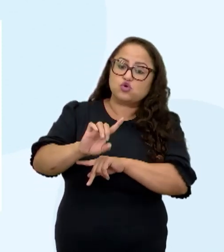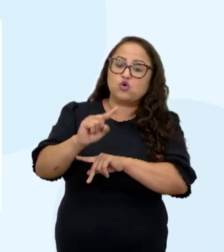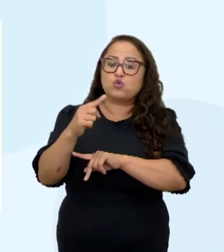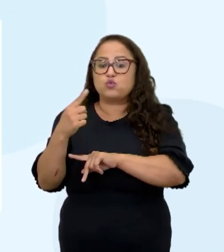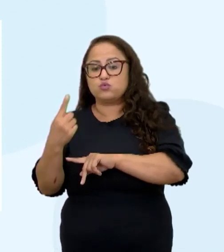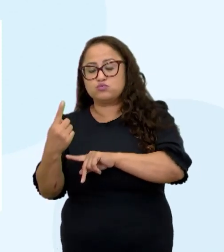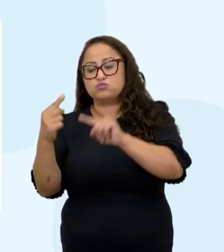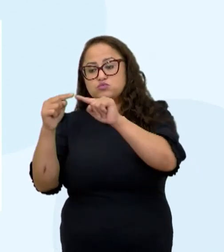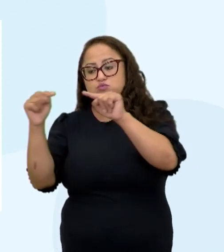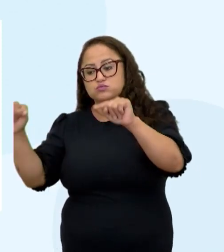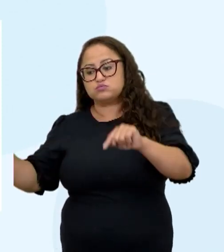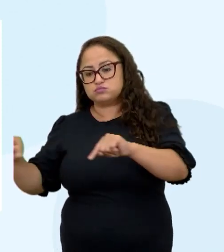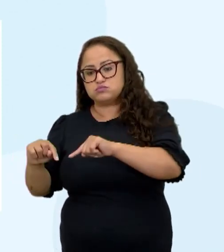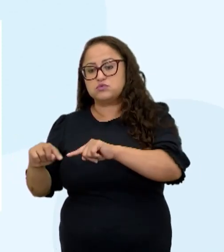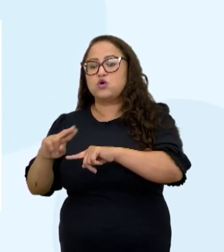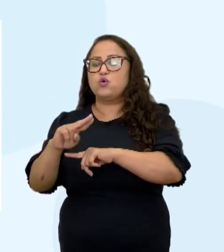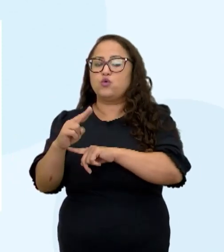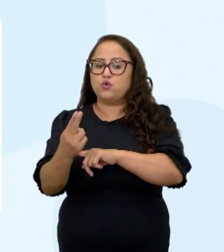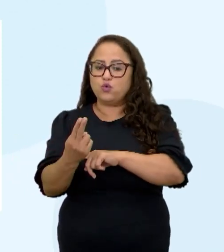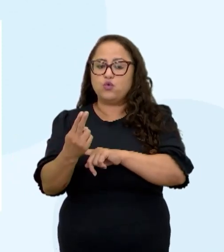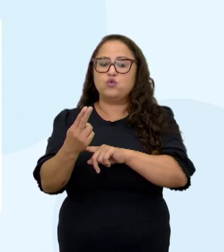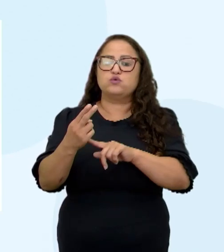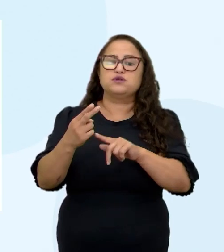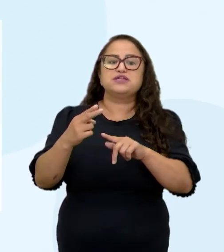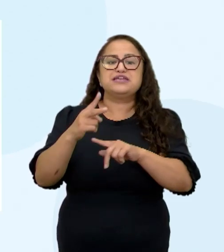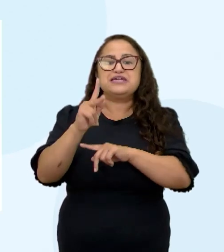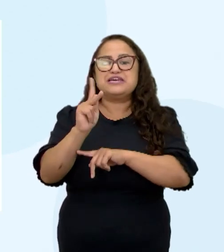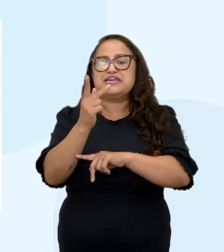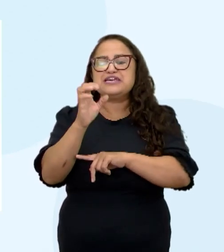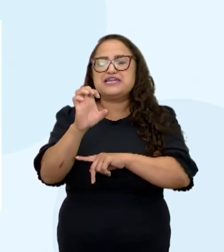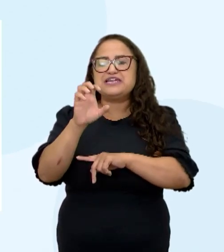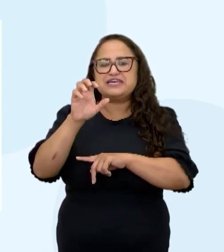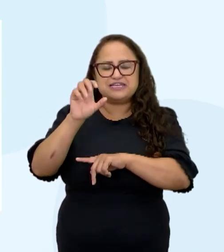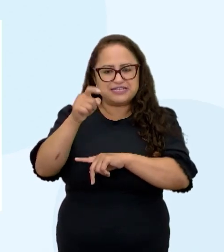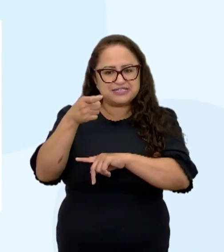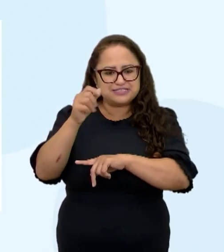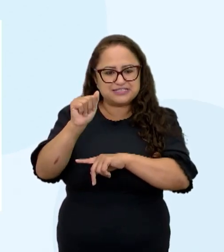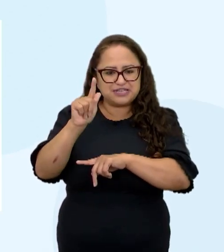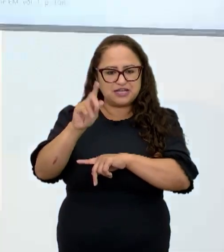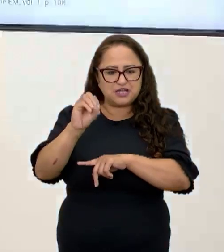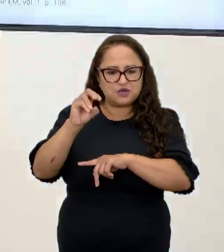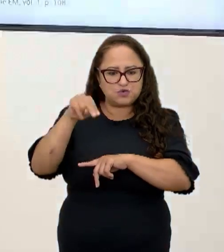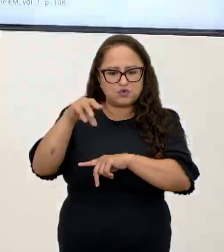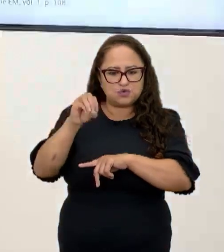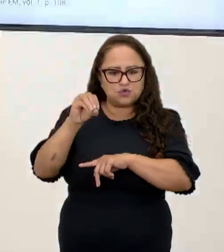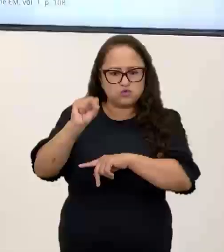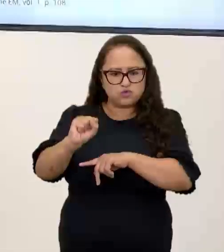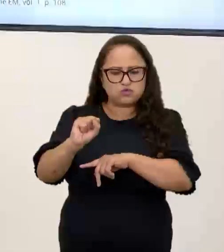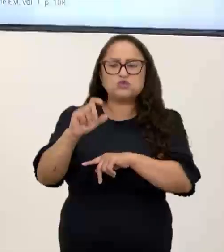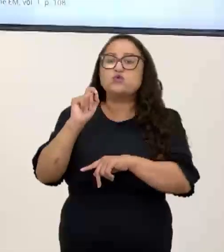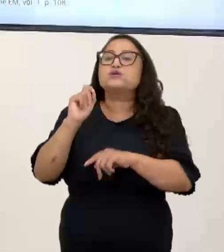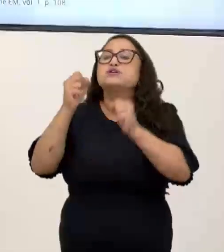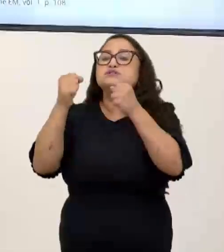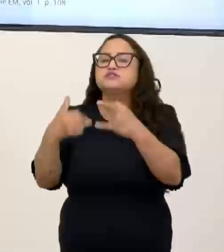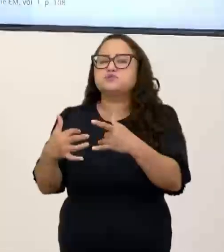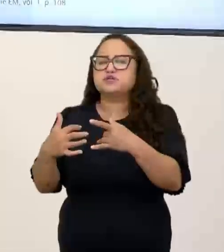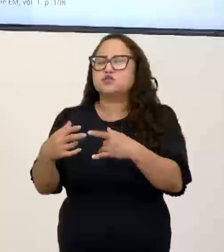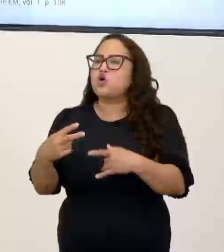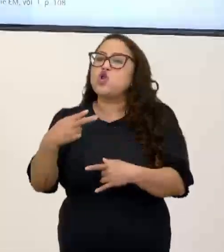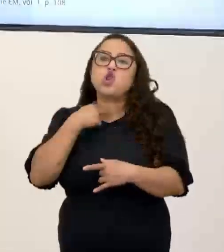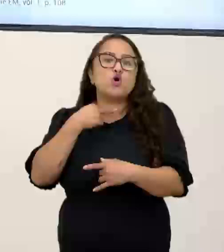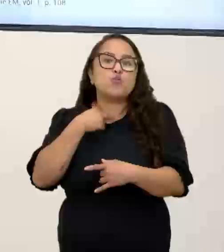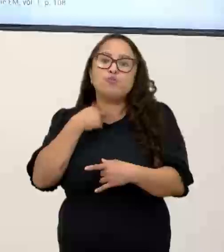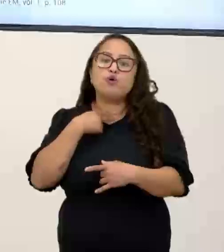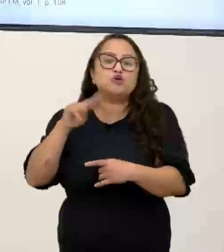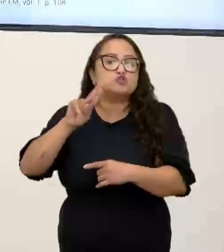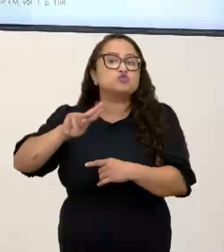com quadrados, ou somente com hexágonos regulares. O que ele está dizendo aí? Que não dá para você fazer isso usando outro tipo de figura. Ah,